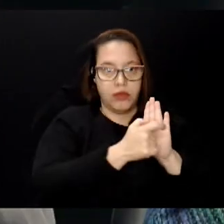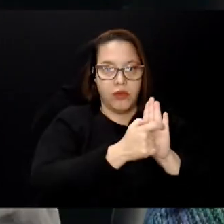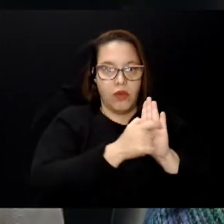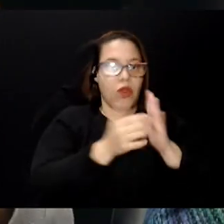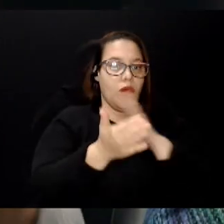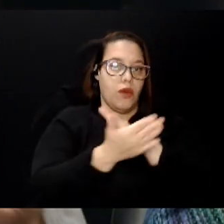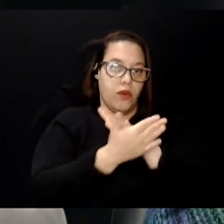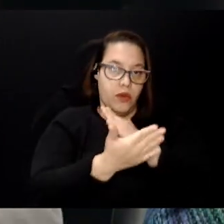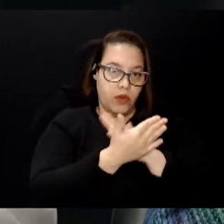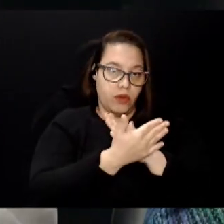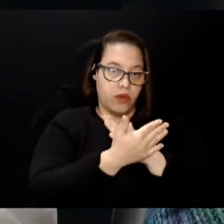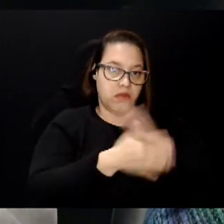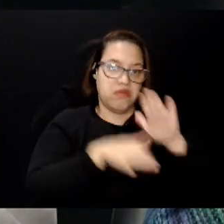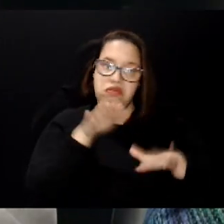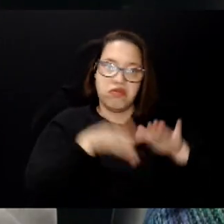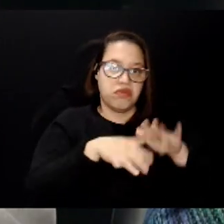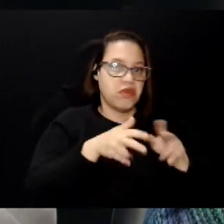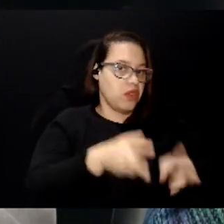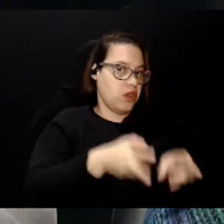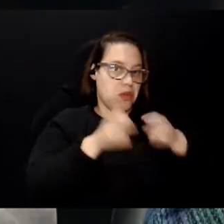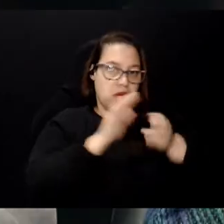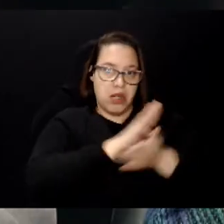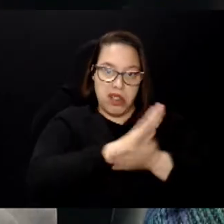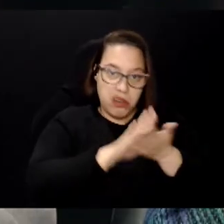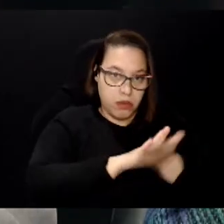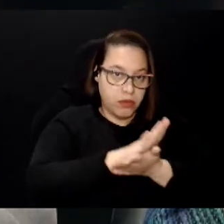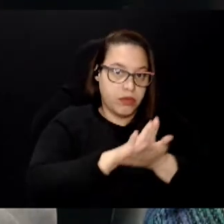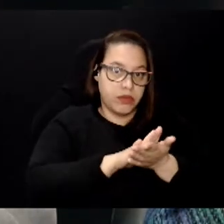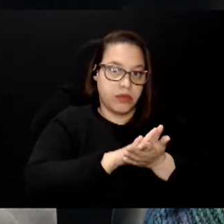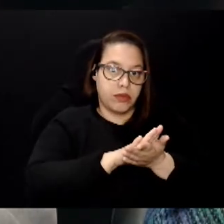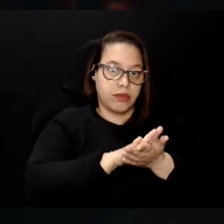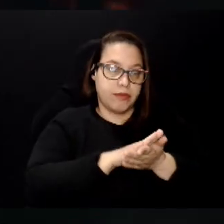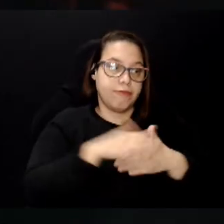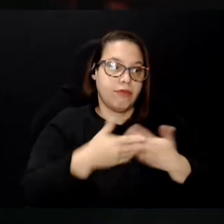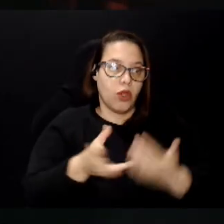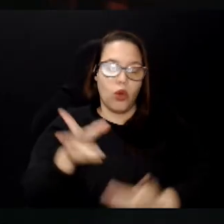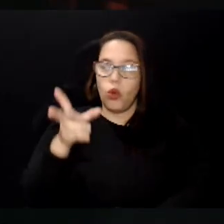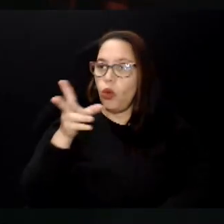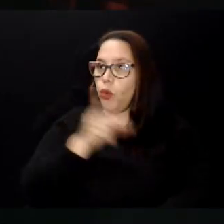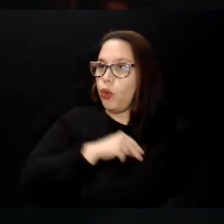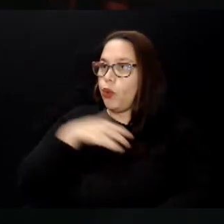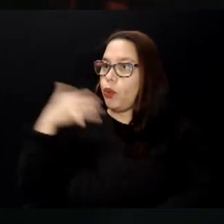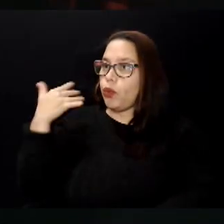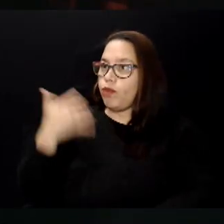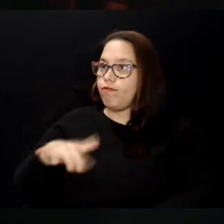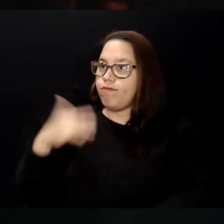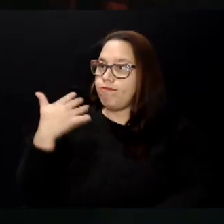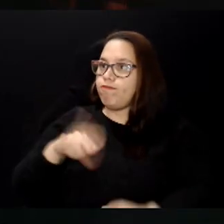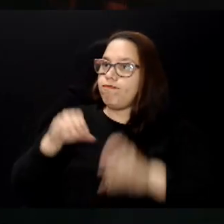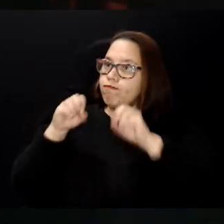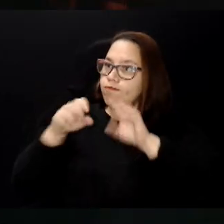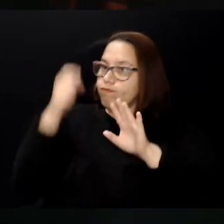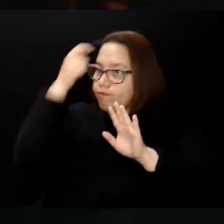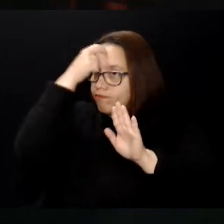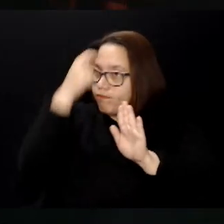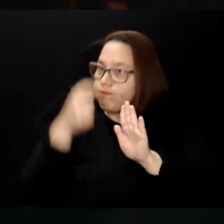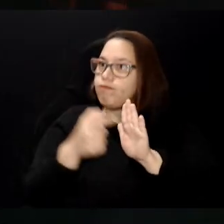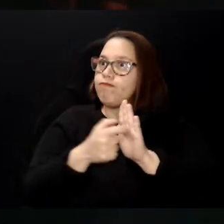você não esteja enxergando em cima de algo. Uau, hein? Que aula! Inteligência artificial, será que